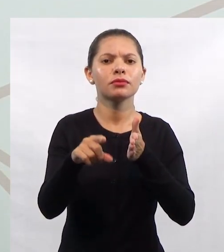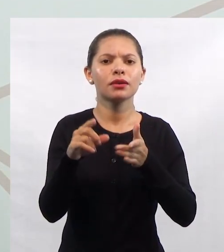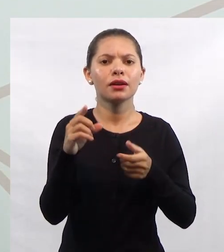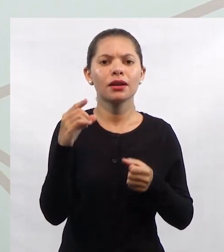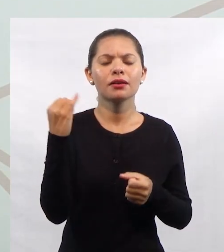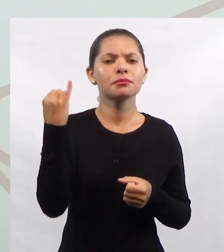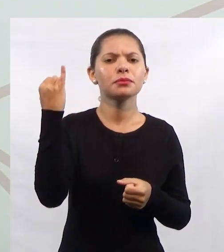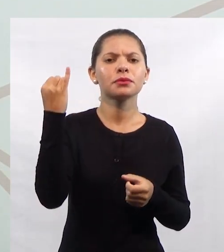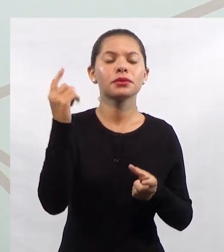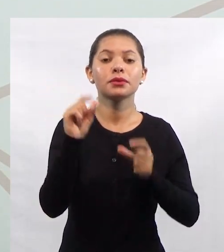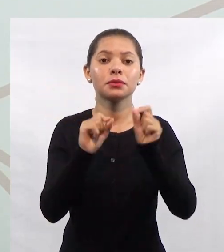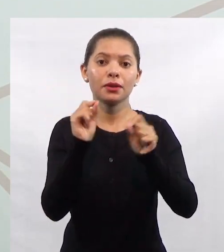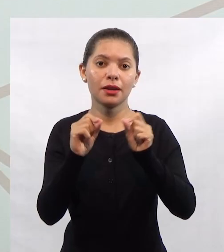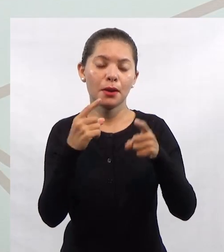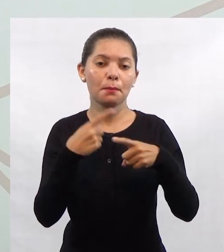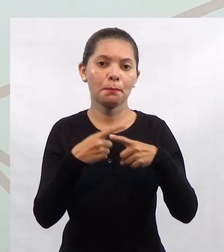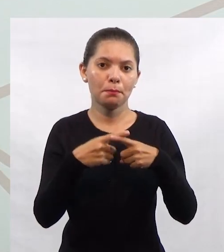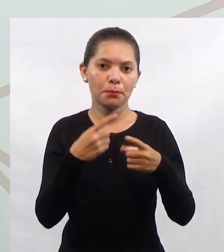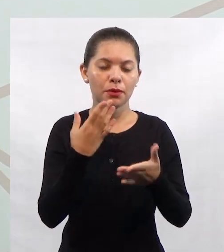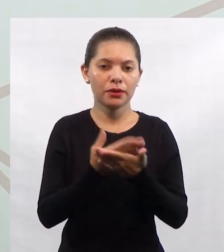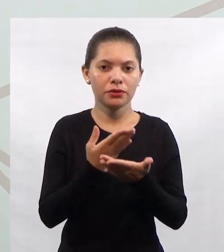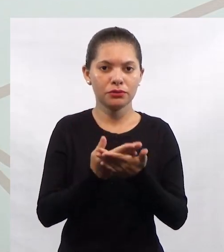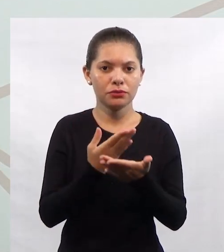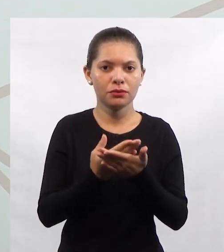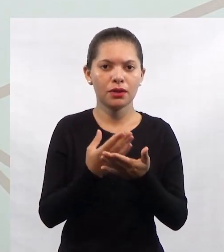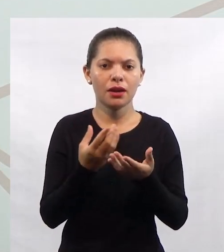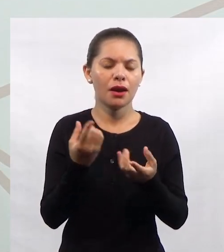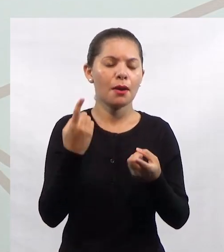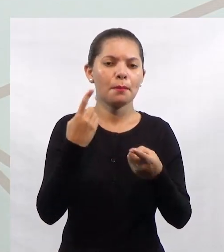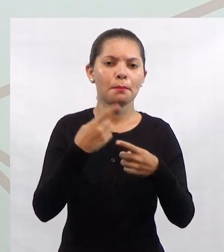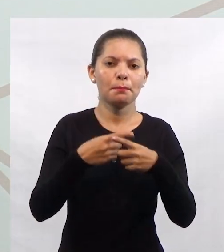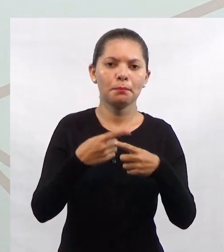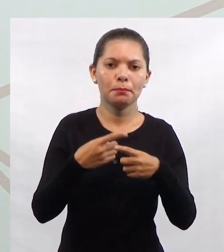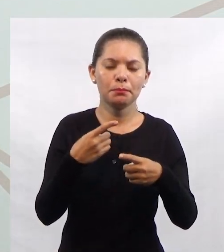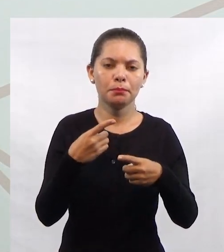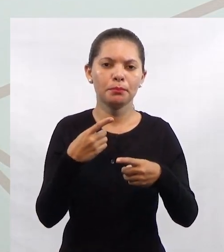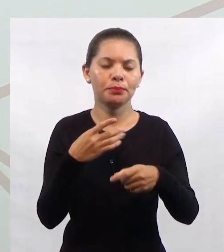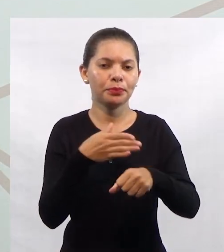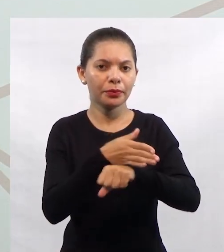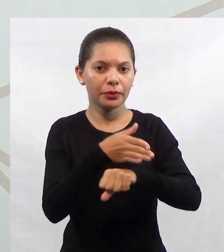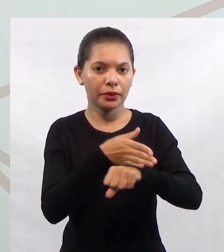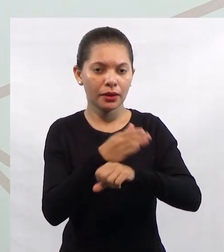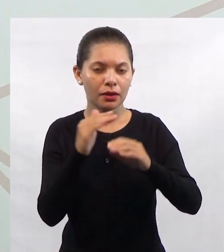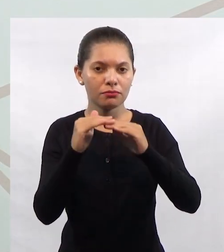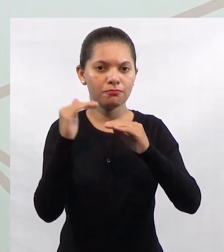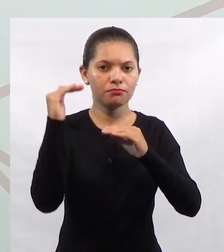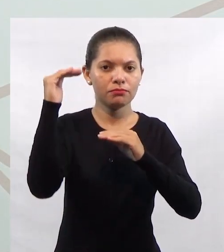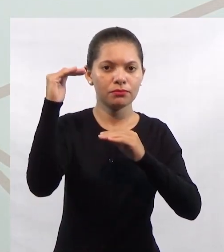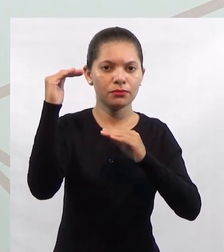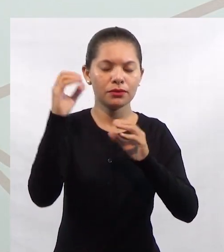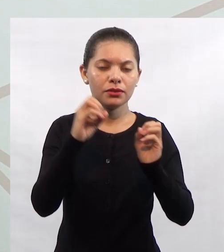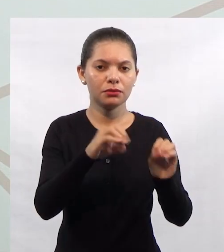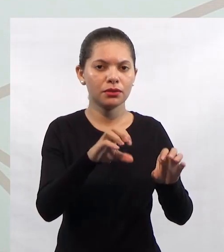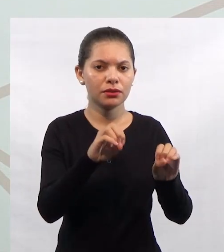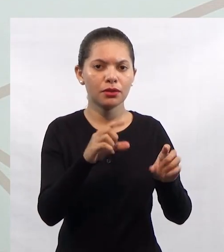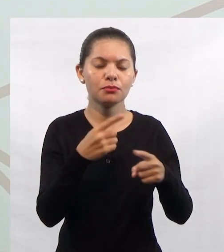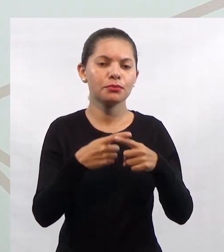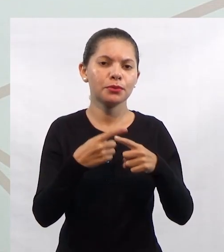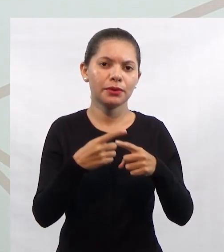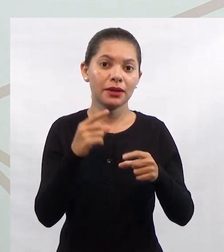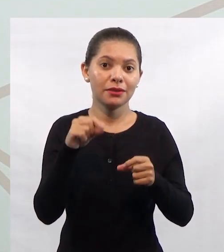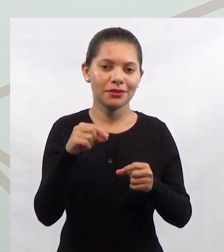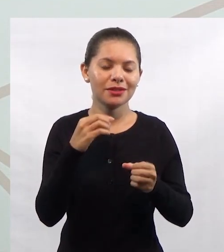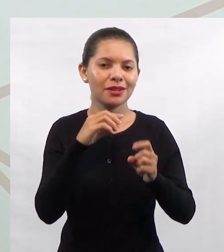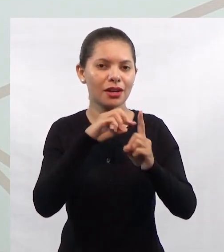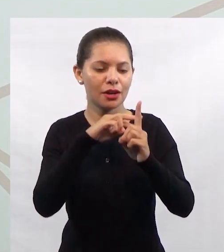educação? Qual que é a importância da educação? Por que a gente estuda? Por que a gente acessa os níveis mais elevados de